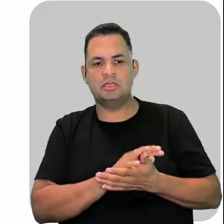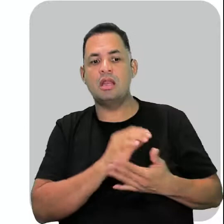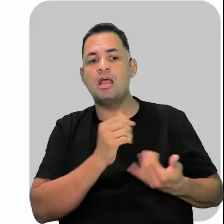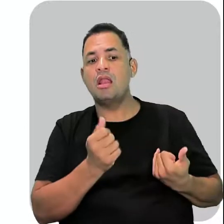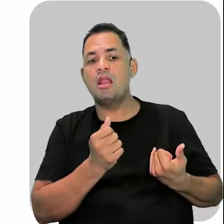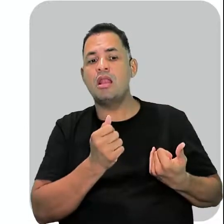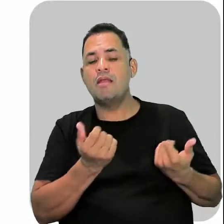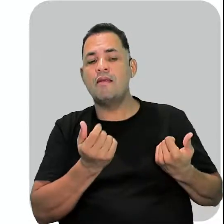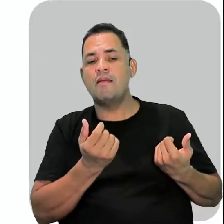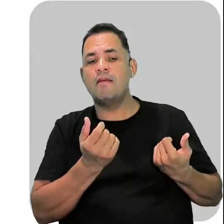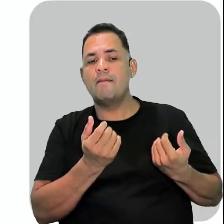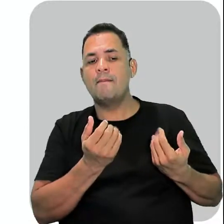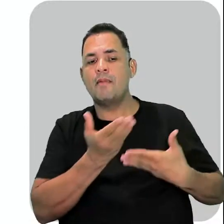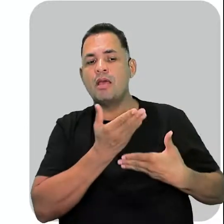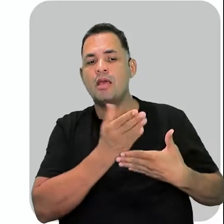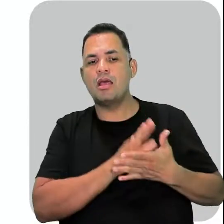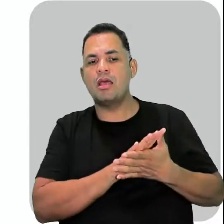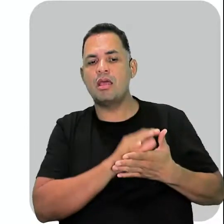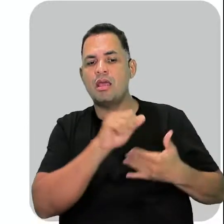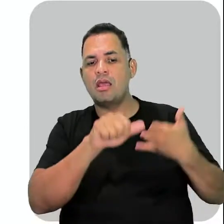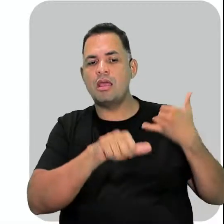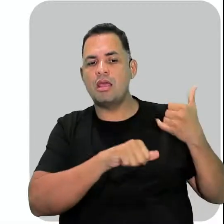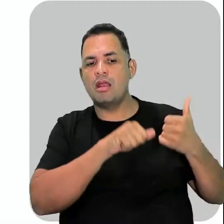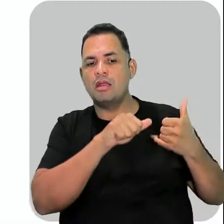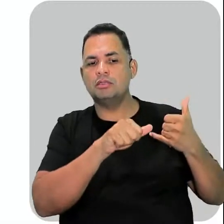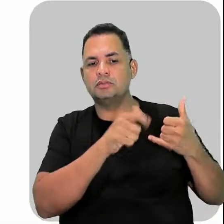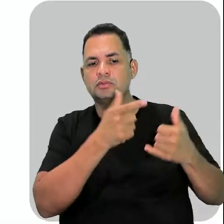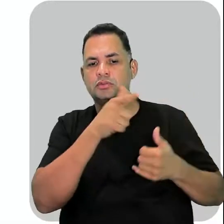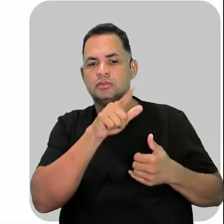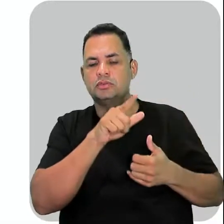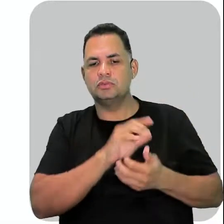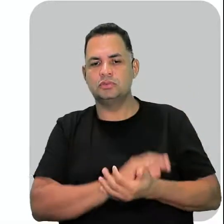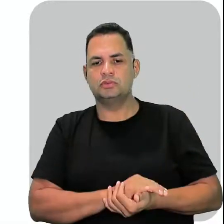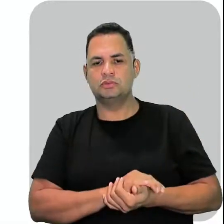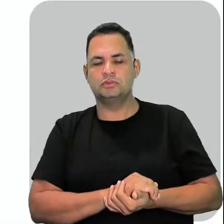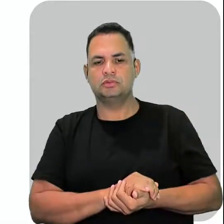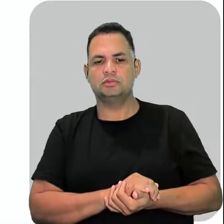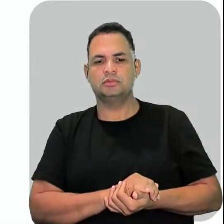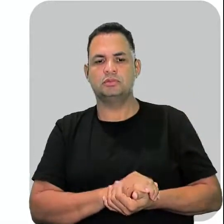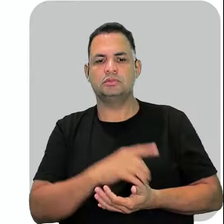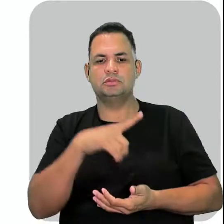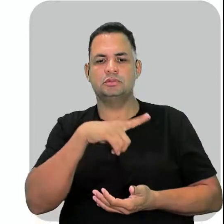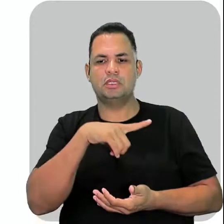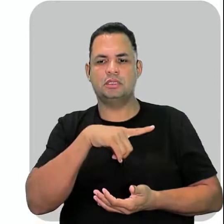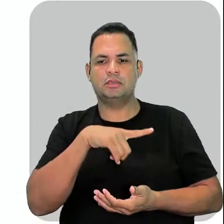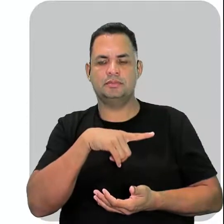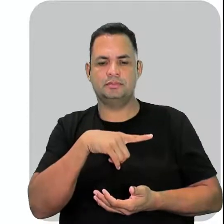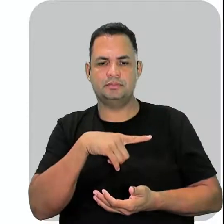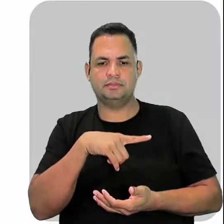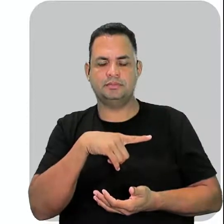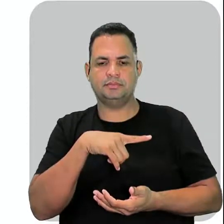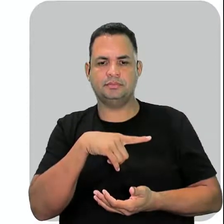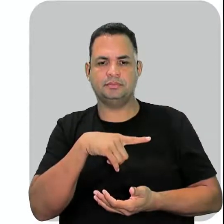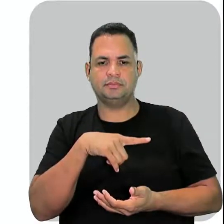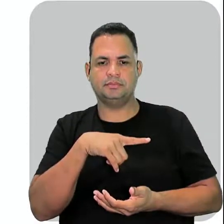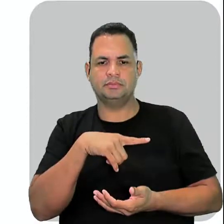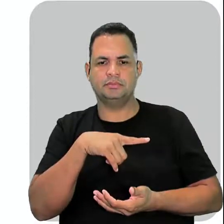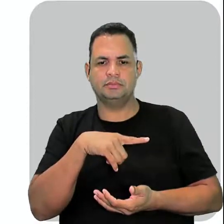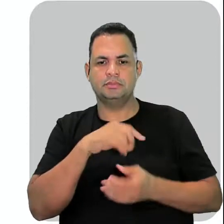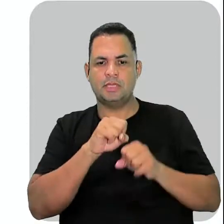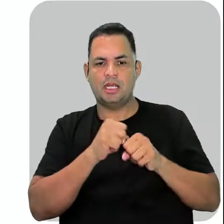reagir com outro monômero de cloreto de vinila. O que nós vamos ter? Nós vamos ter